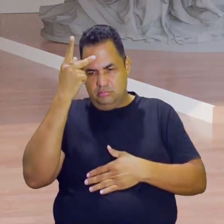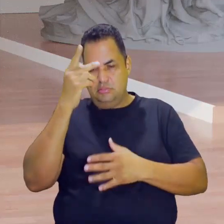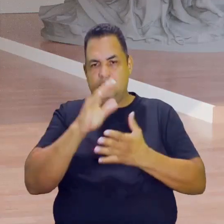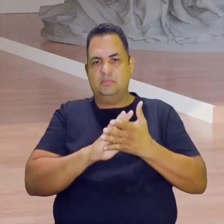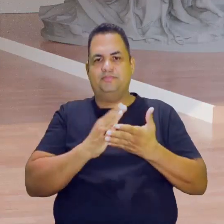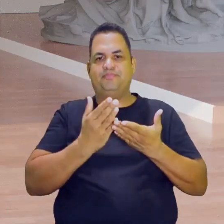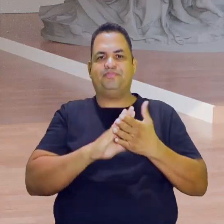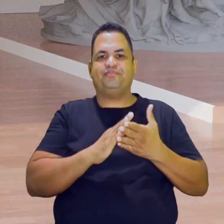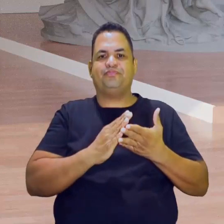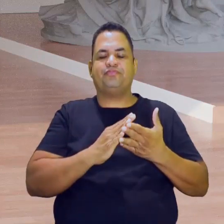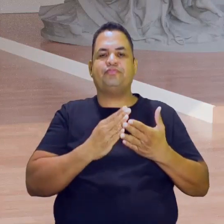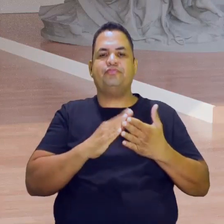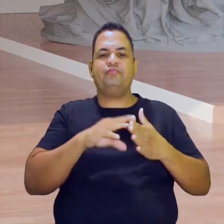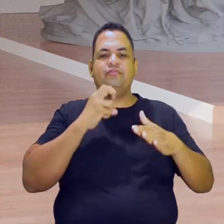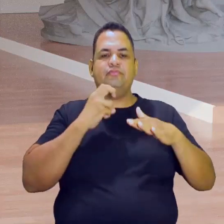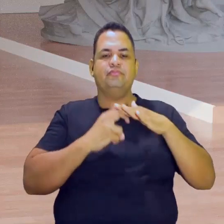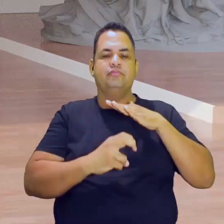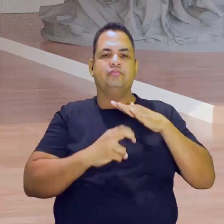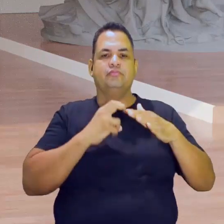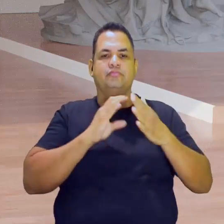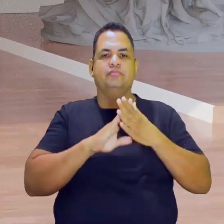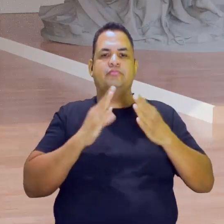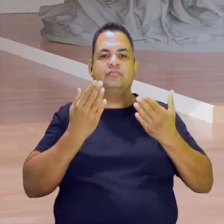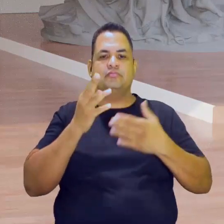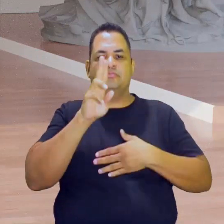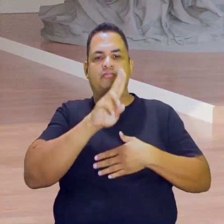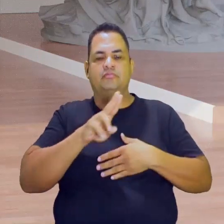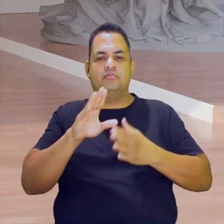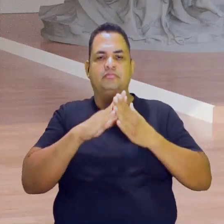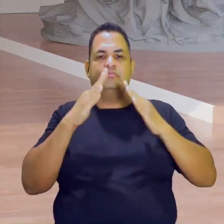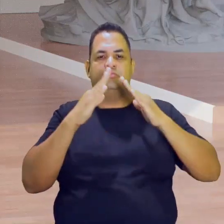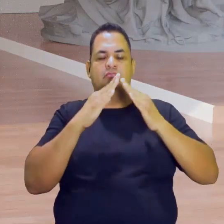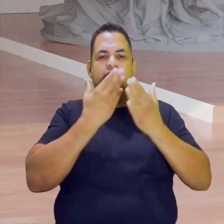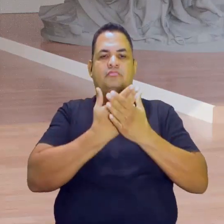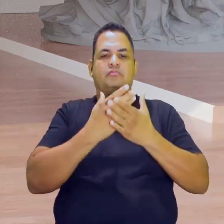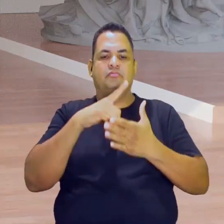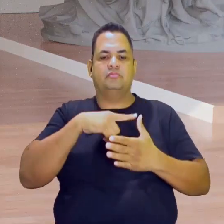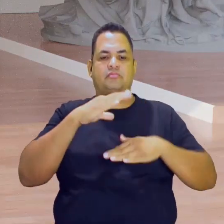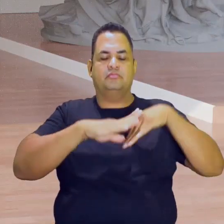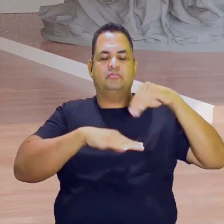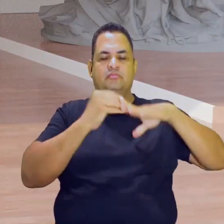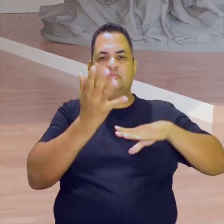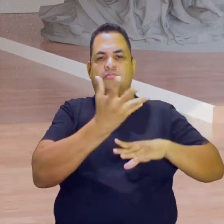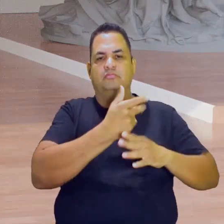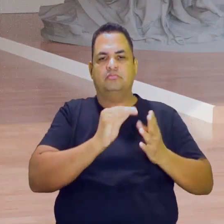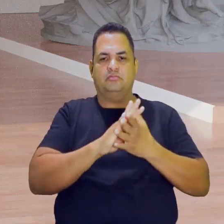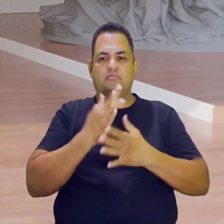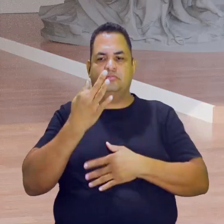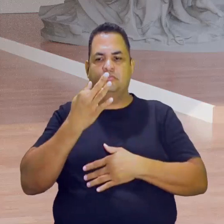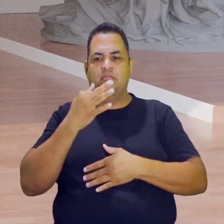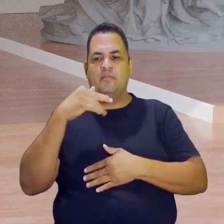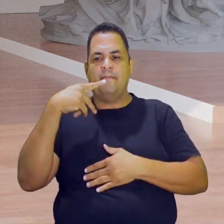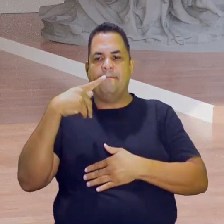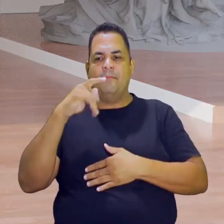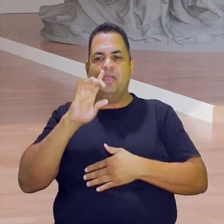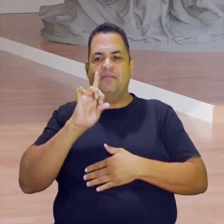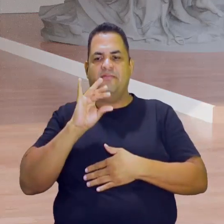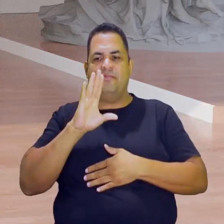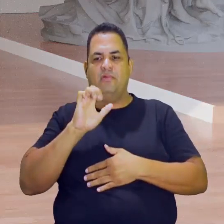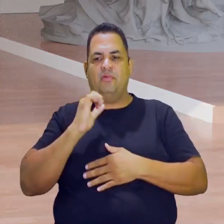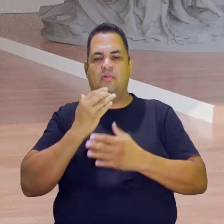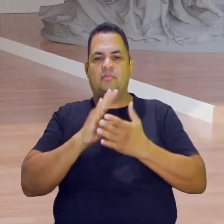universidades, escolas. Então, esses artistas aí que desenvolvem vários trabalhos, como performances, também